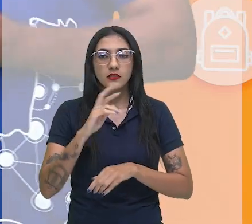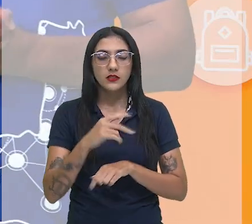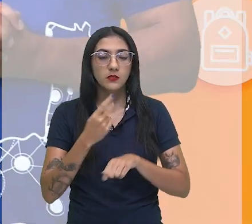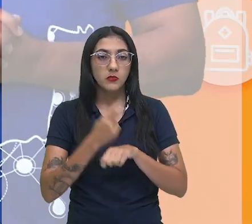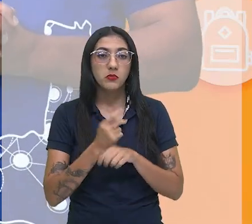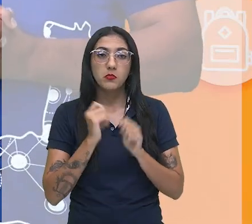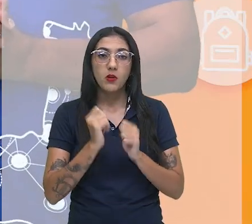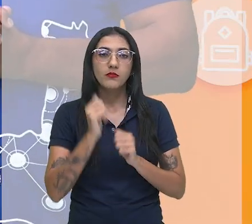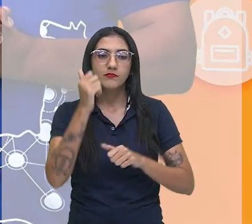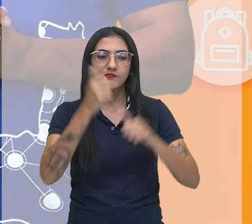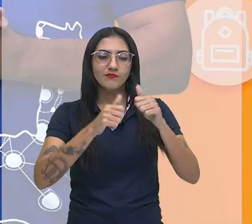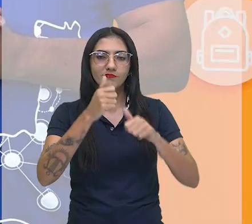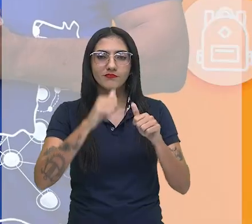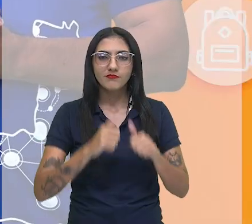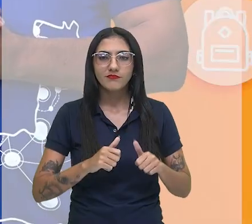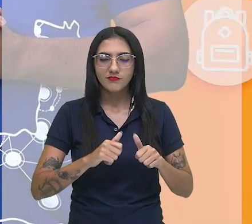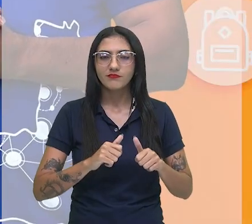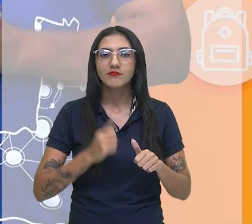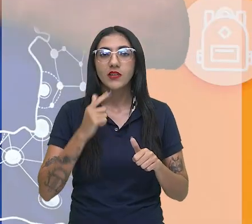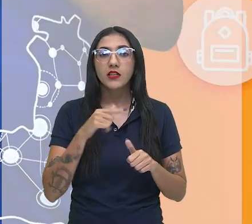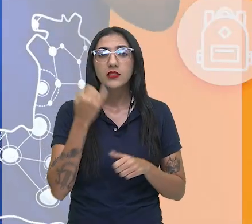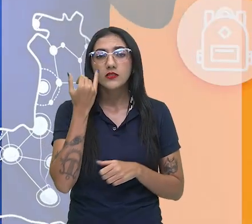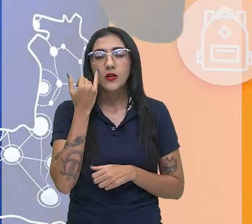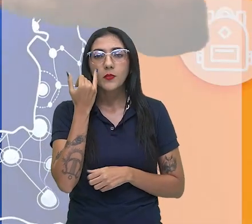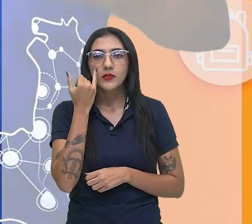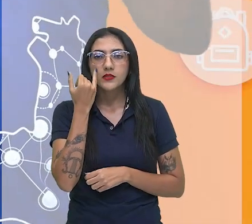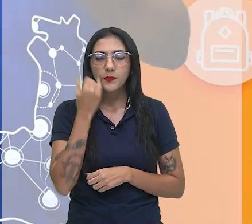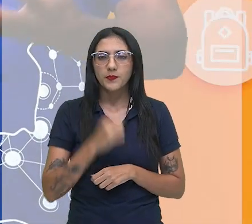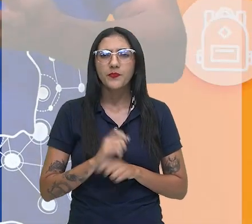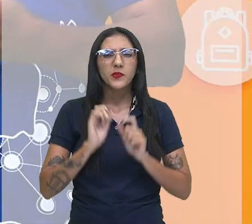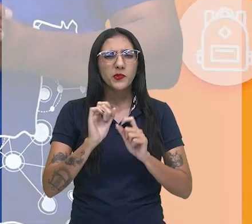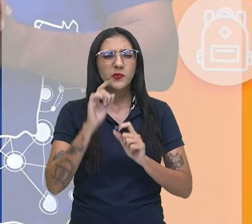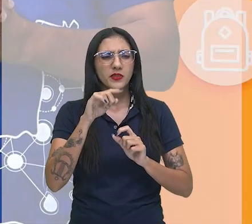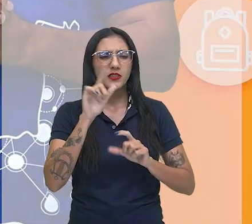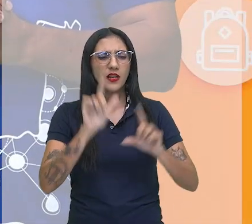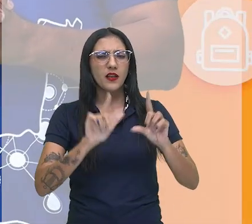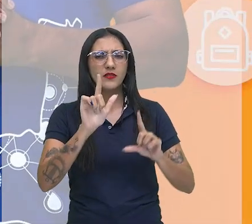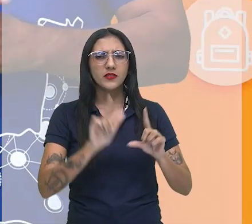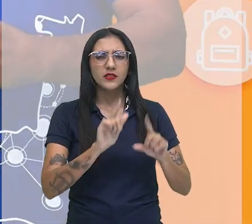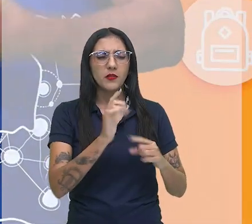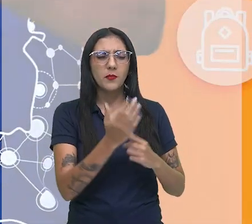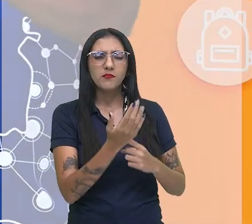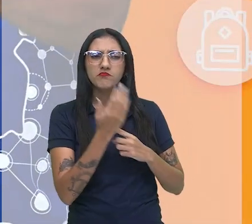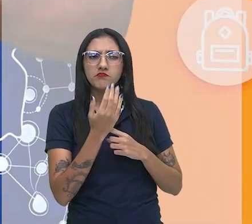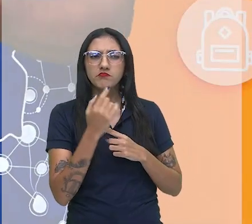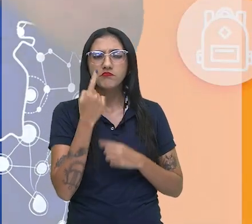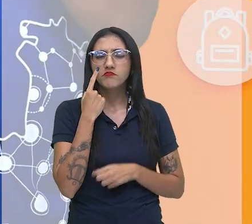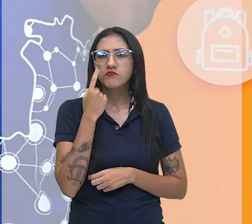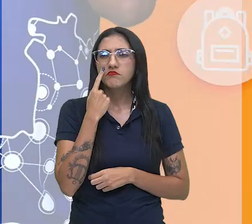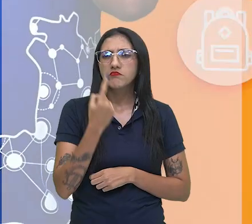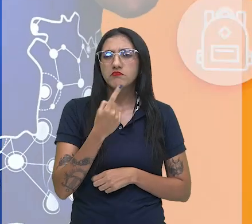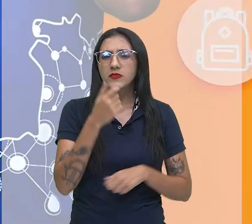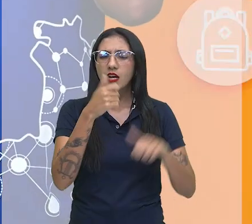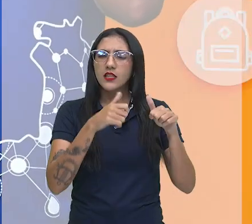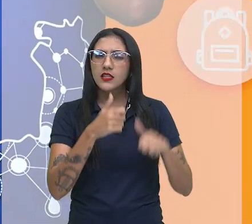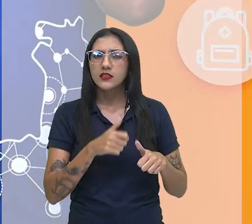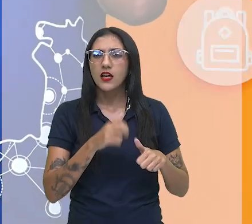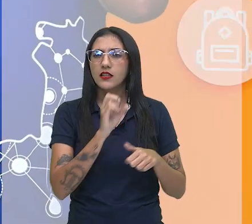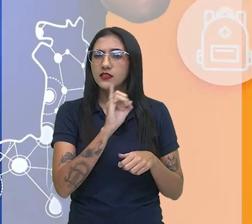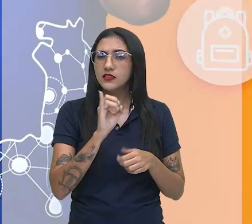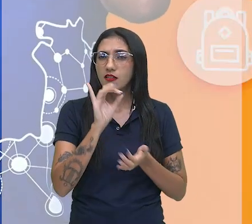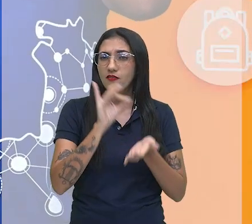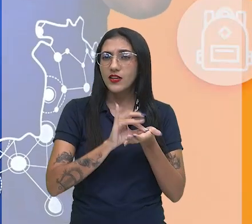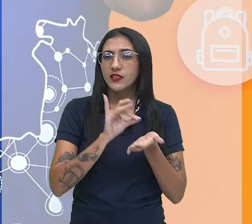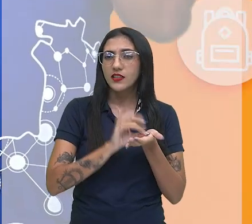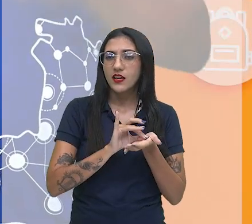crítica dessa cobertura midiática. O que a televisão está mostrando para nós, né? Verificar, analisar,